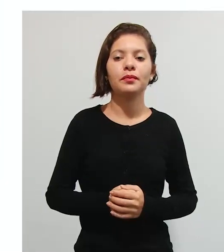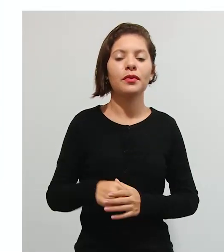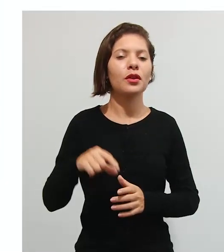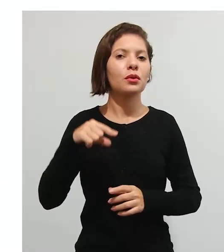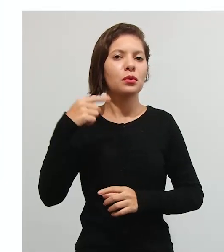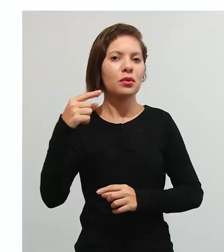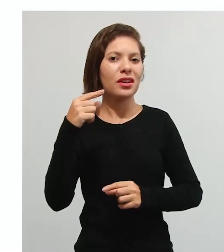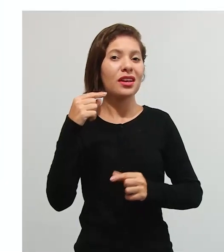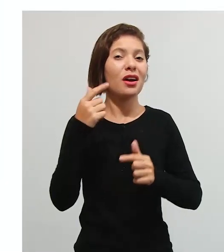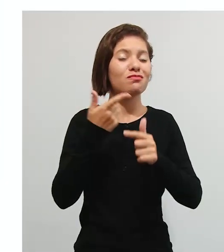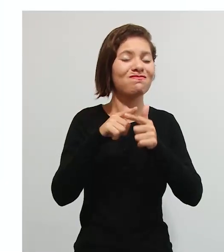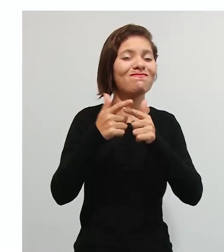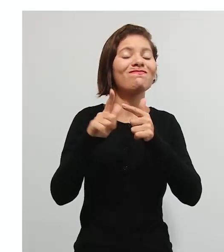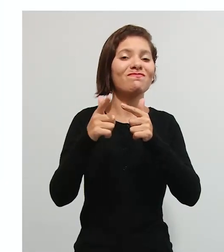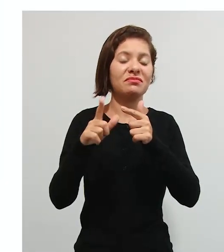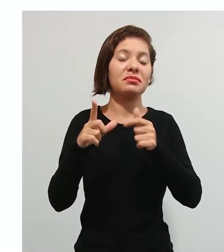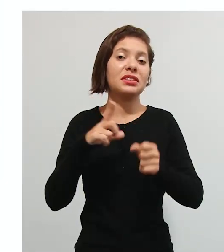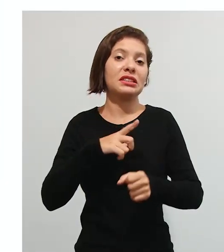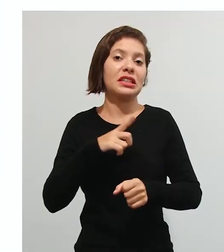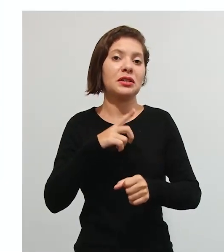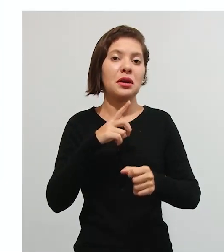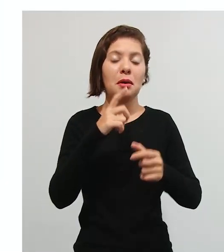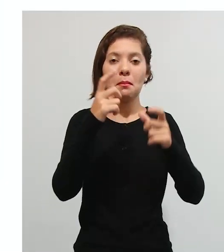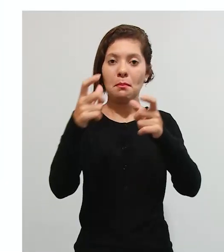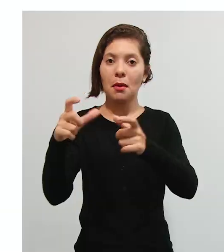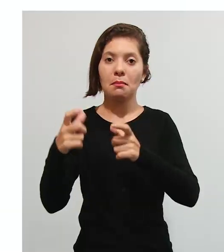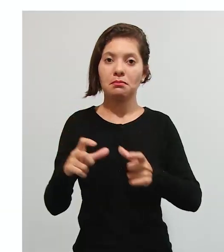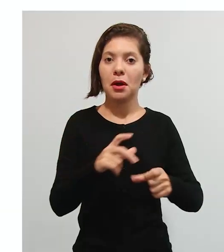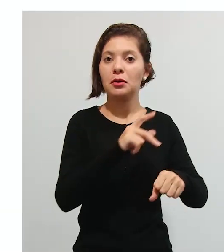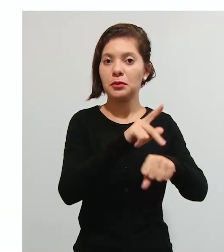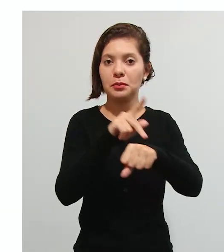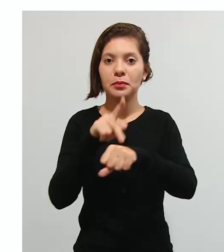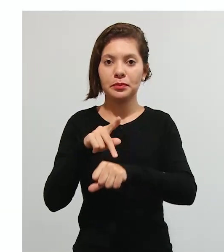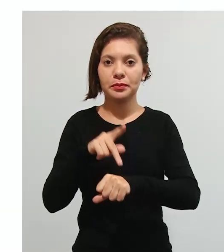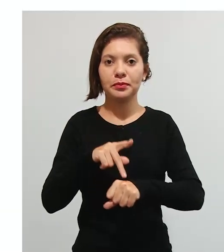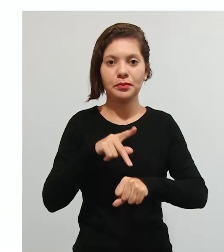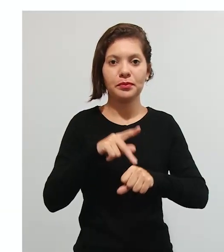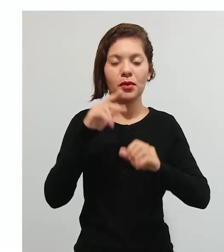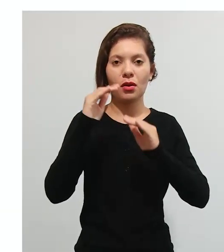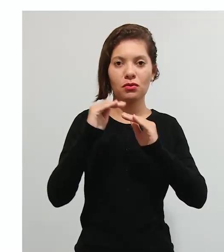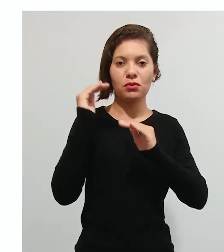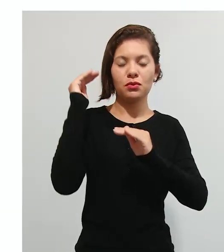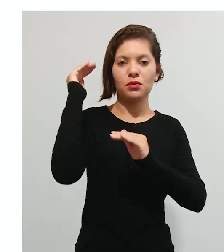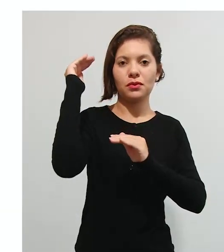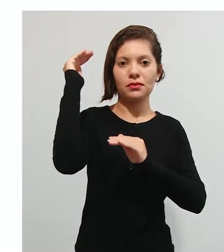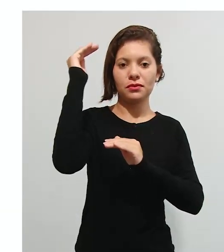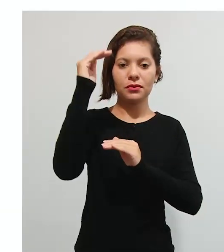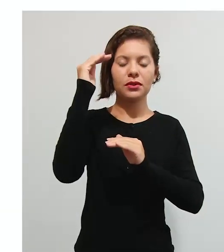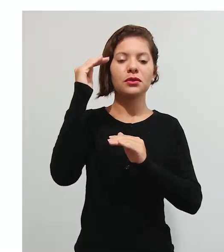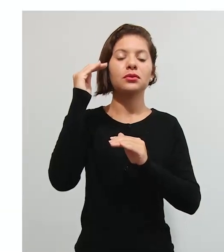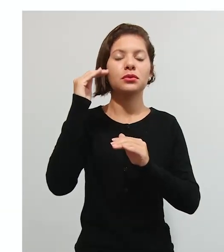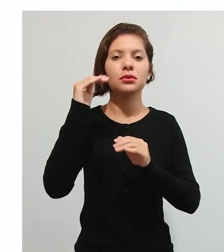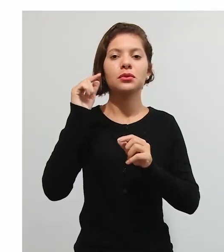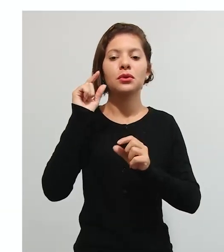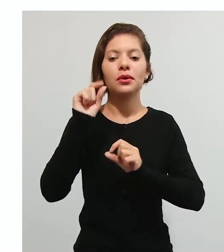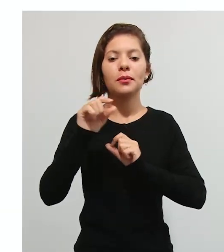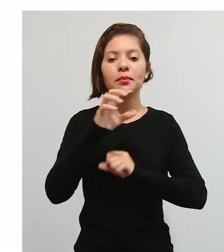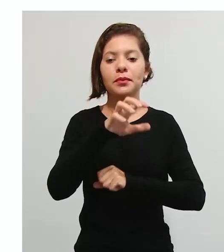mais para frente alguns problemas para os países, né? Então, há o avanço dos mercados,